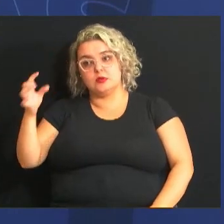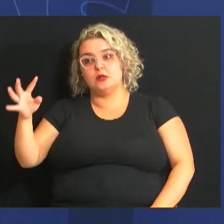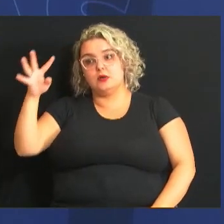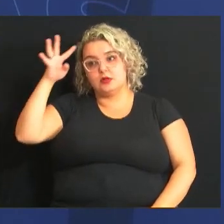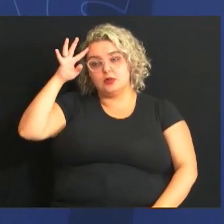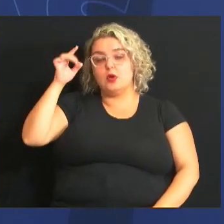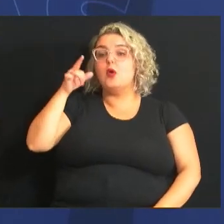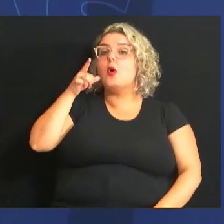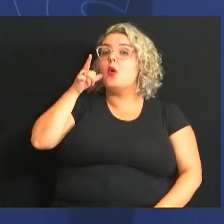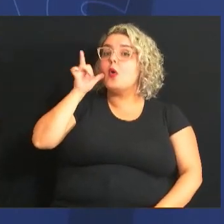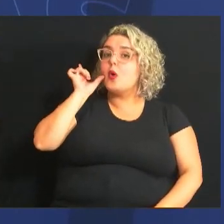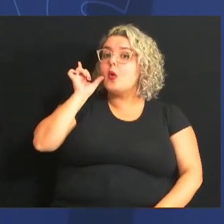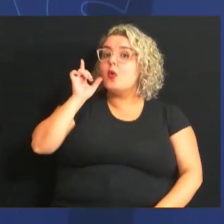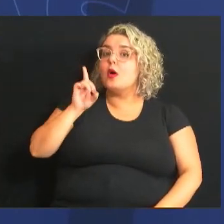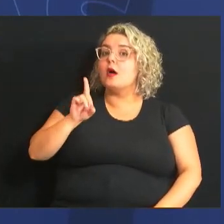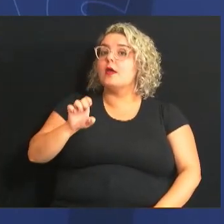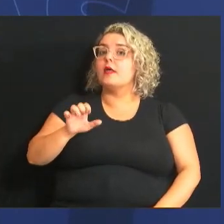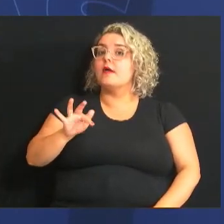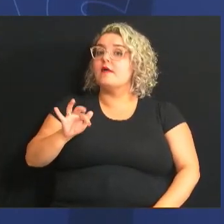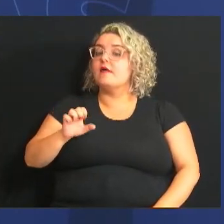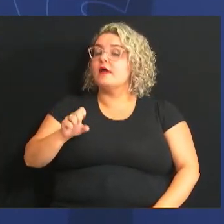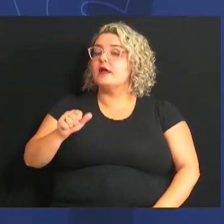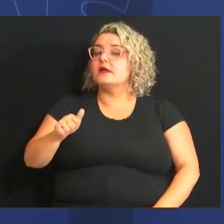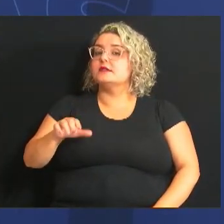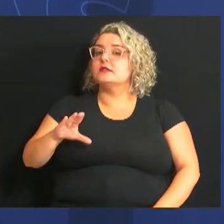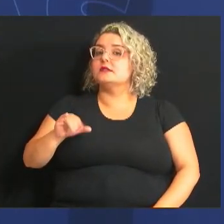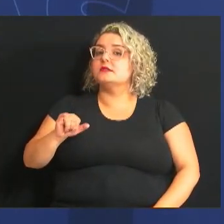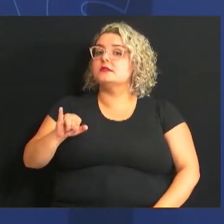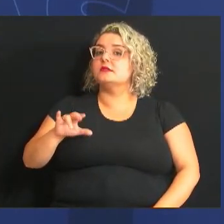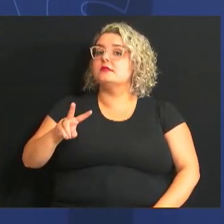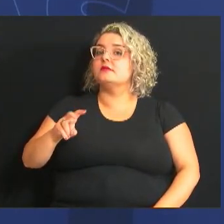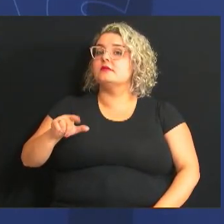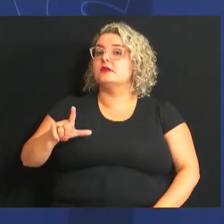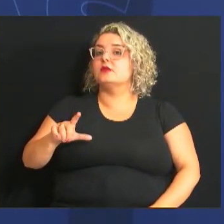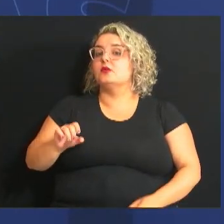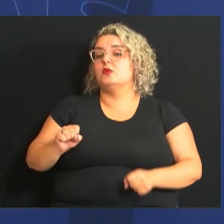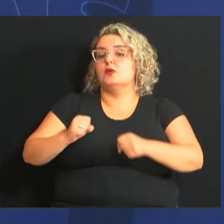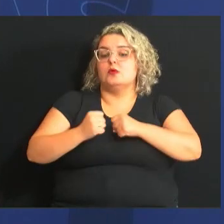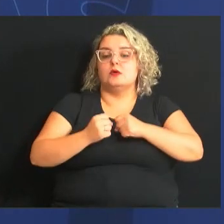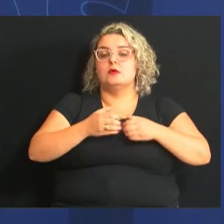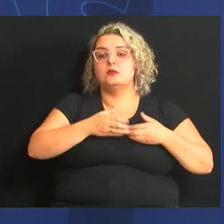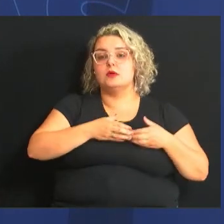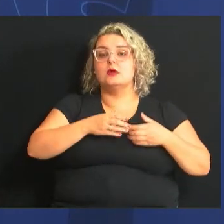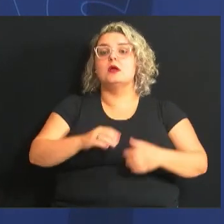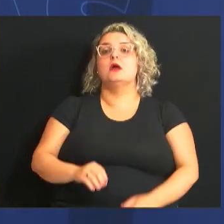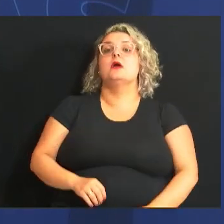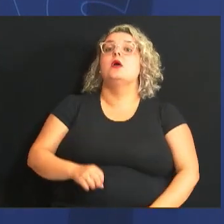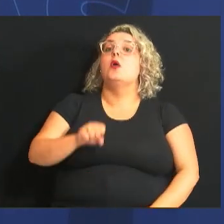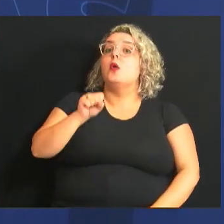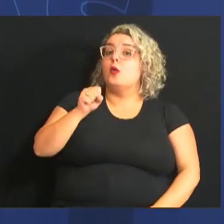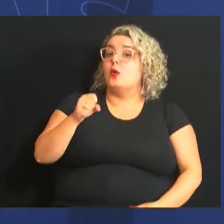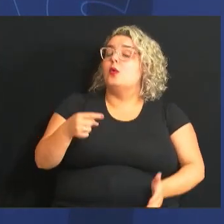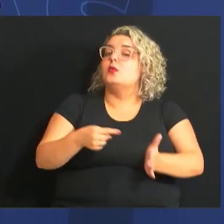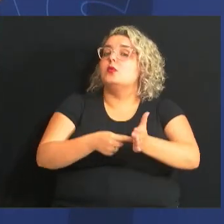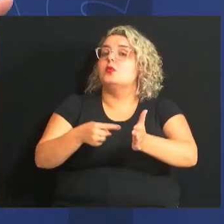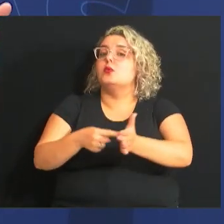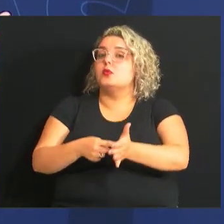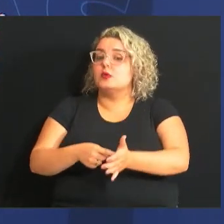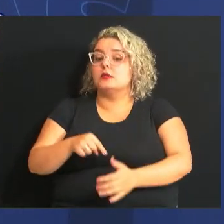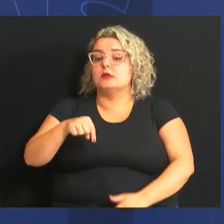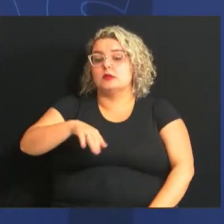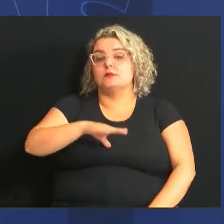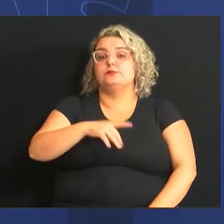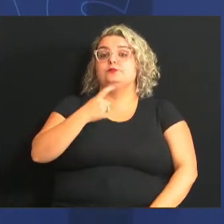a Defesa Civil registrou 18 ocorrências aqui na cidade de Campinas. Foram 12 quedas